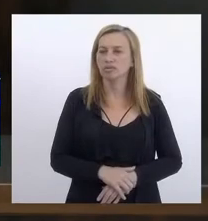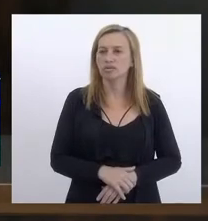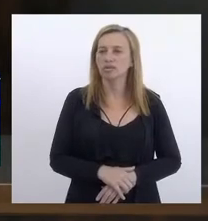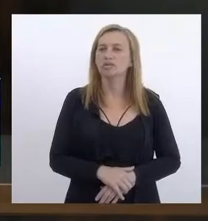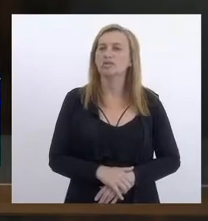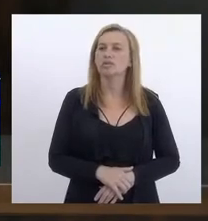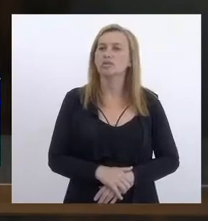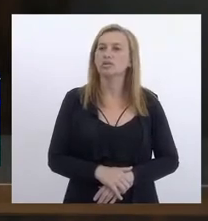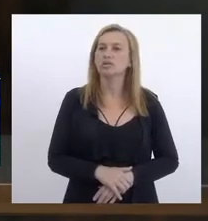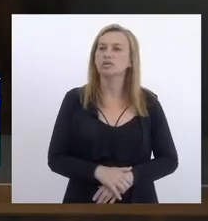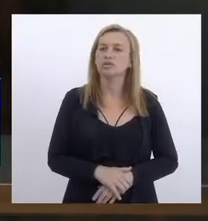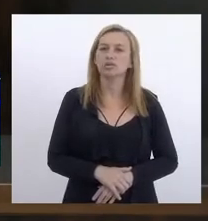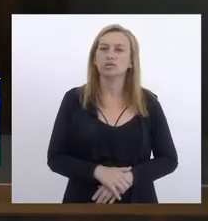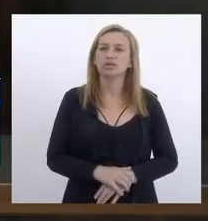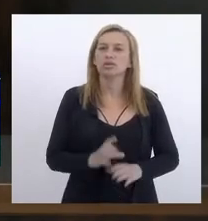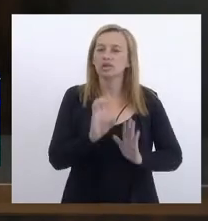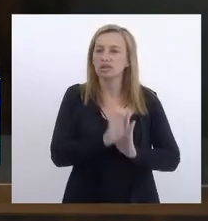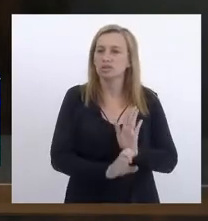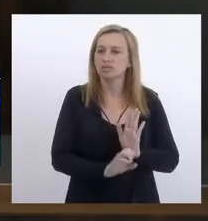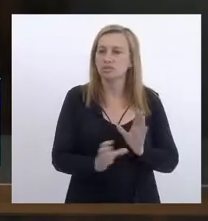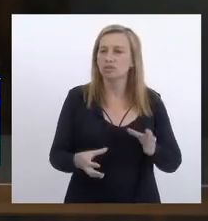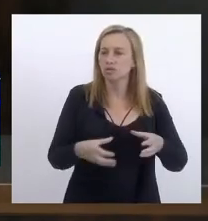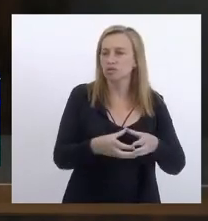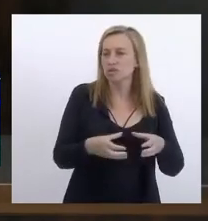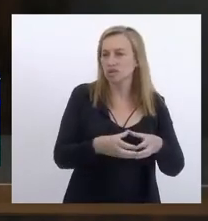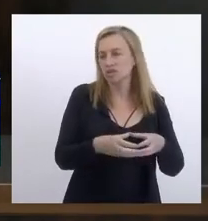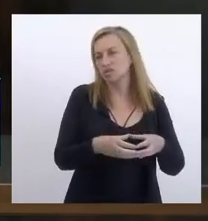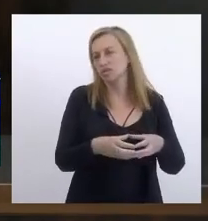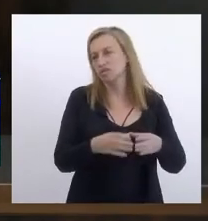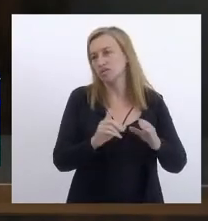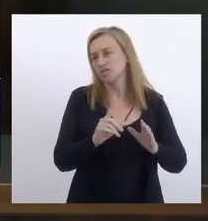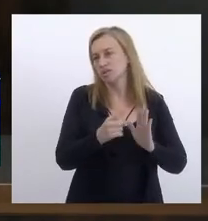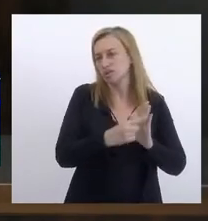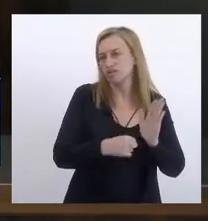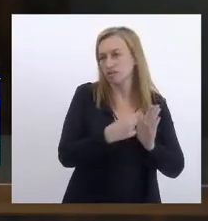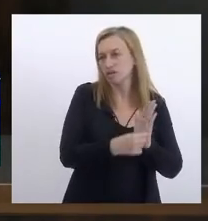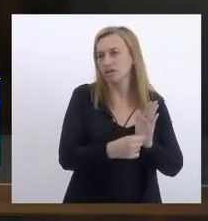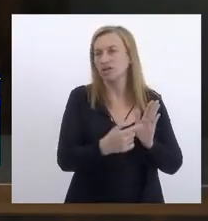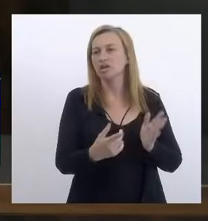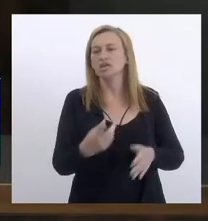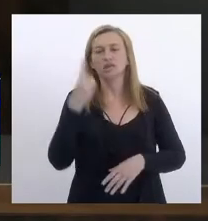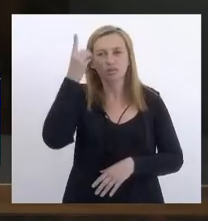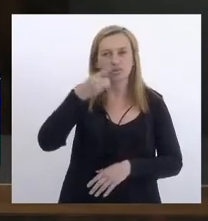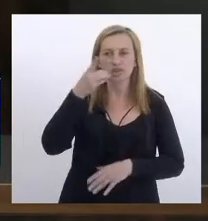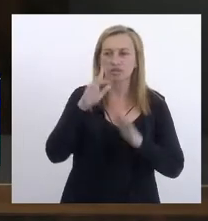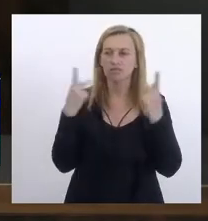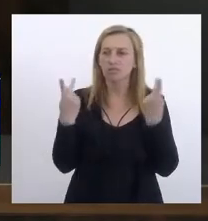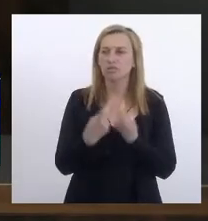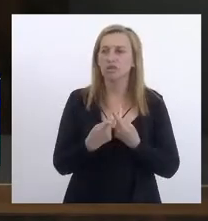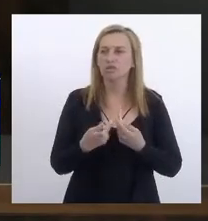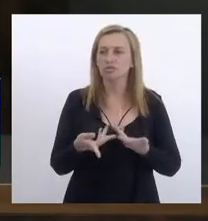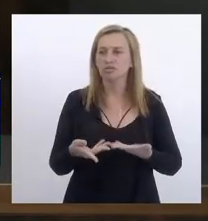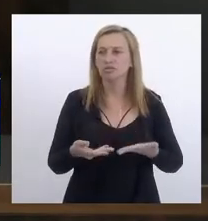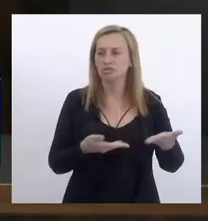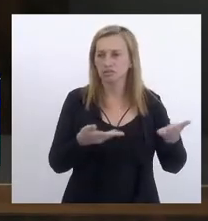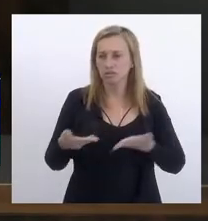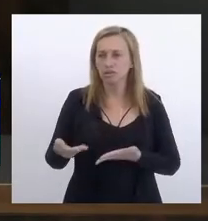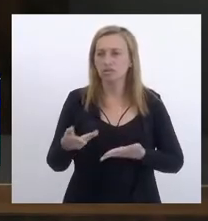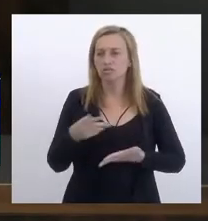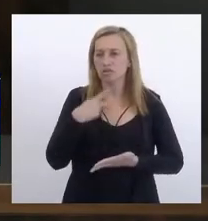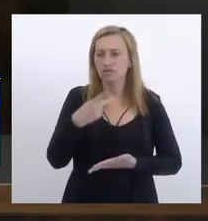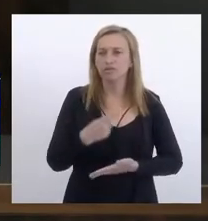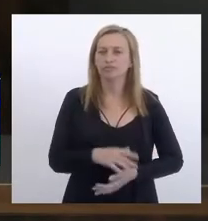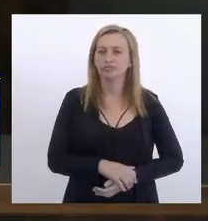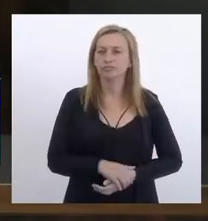pendendo de pareceres das emendas condicionais, da Comissão de Emendas Condicionais e Vetos. Convido o deputado Wando Família para emitir o